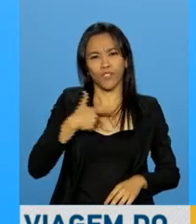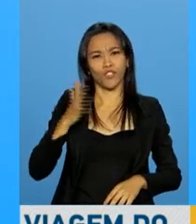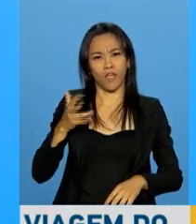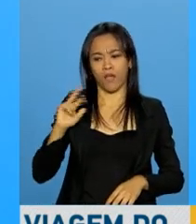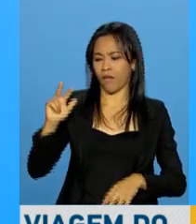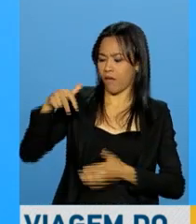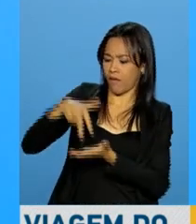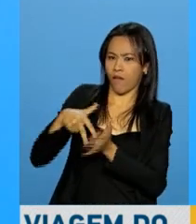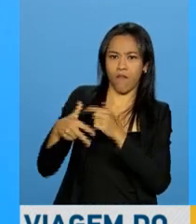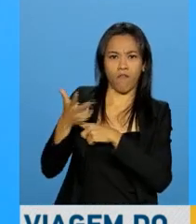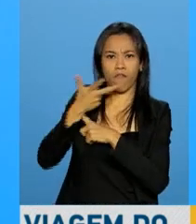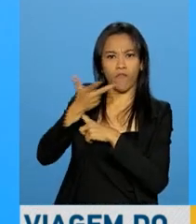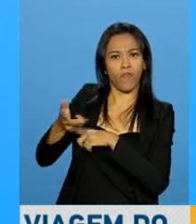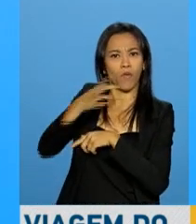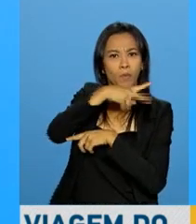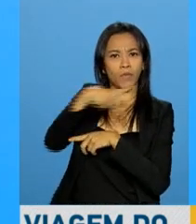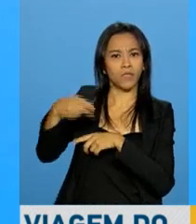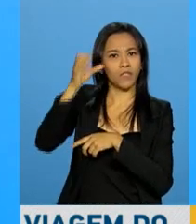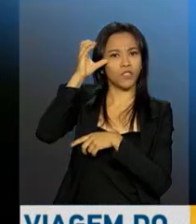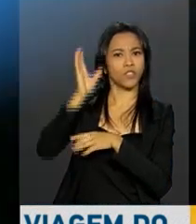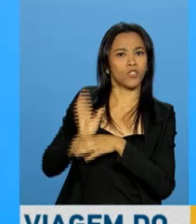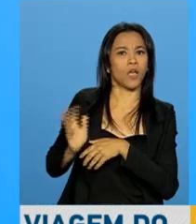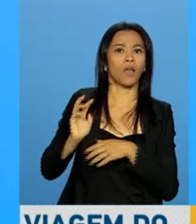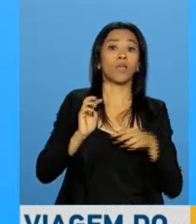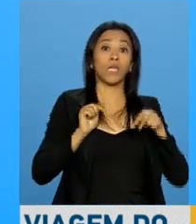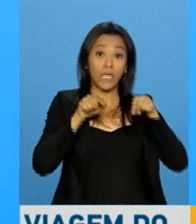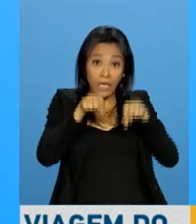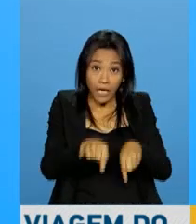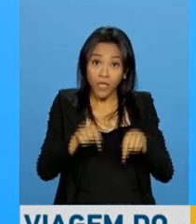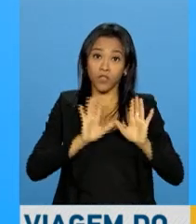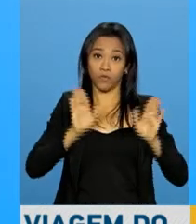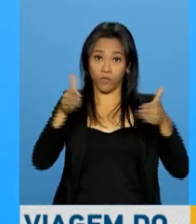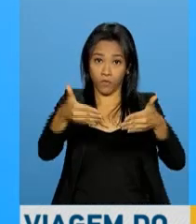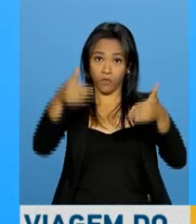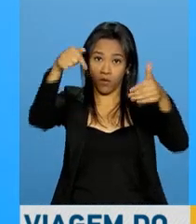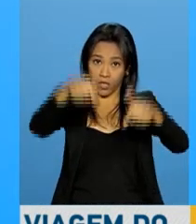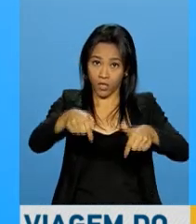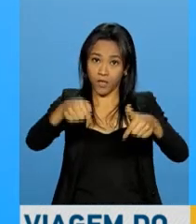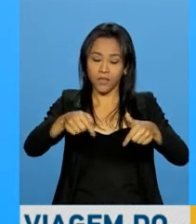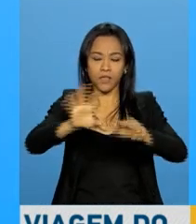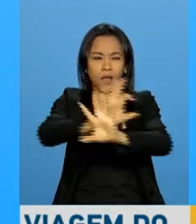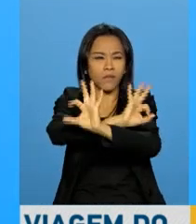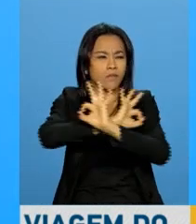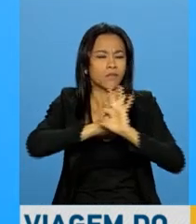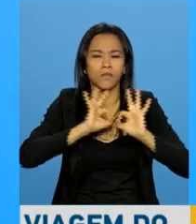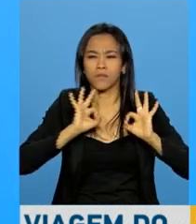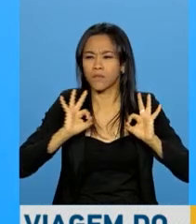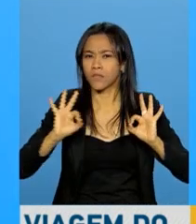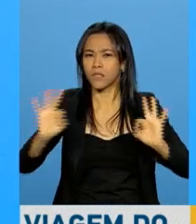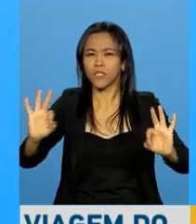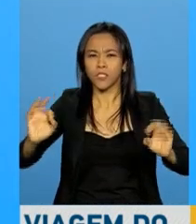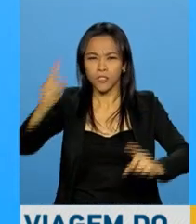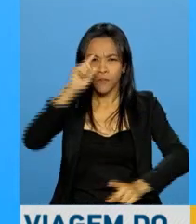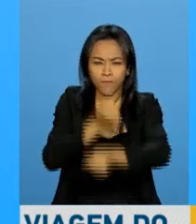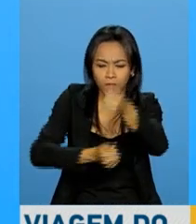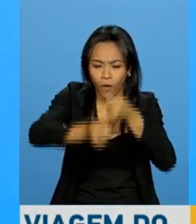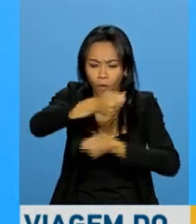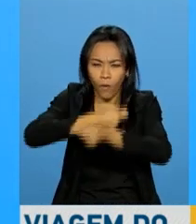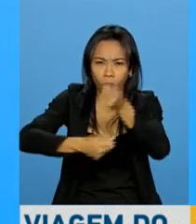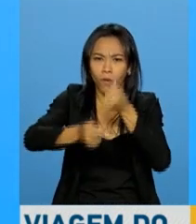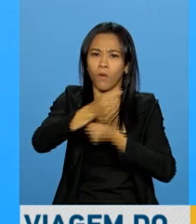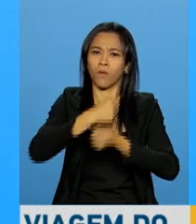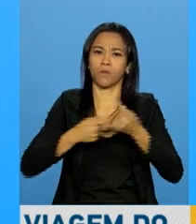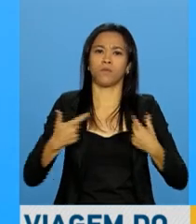eminente presidente Xi Jinping, de que este fórum seja ocasião de excelentes negócios. E